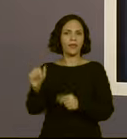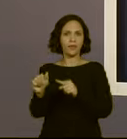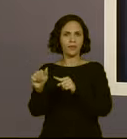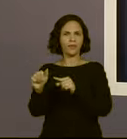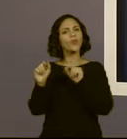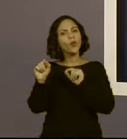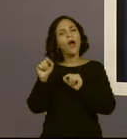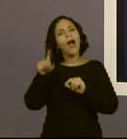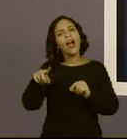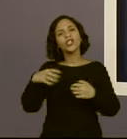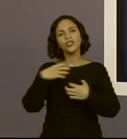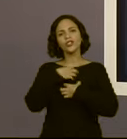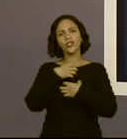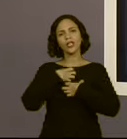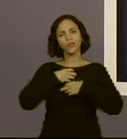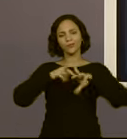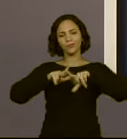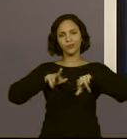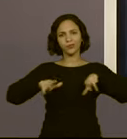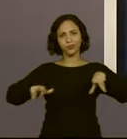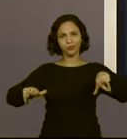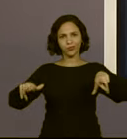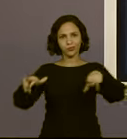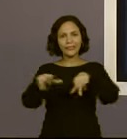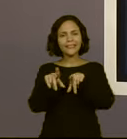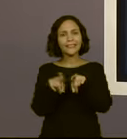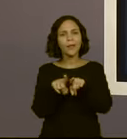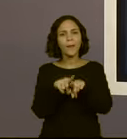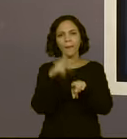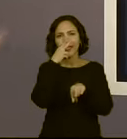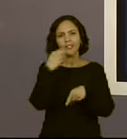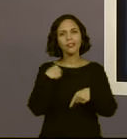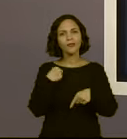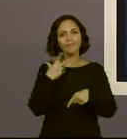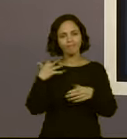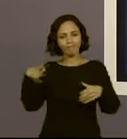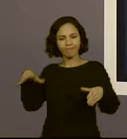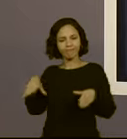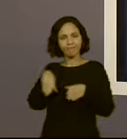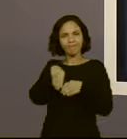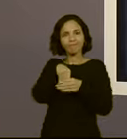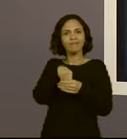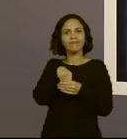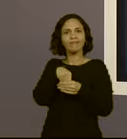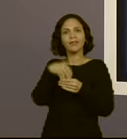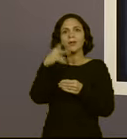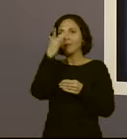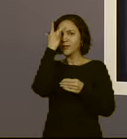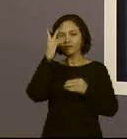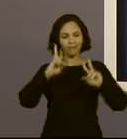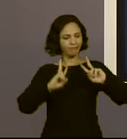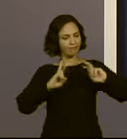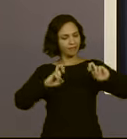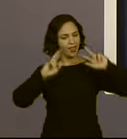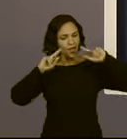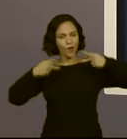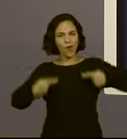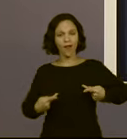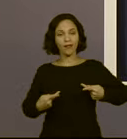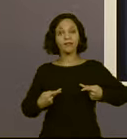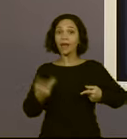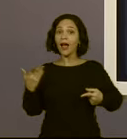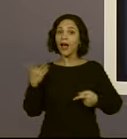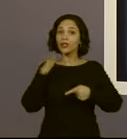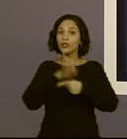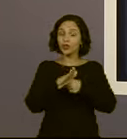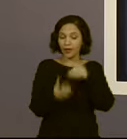diferenciar e também da gente se sentir parte né se sentir reconhecido ela ajuda